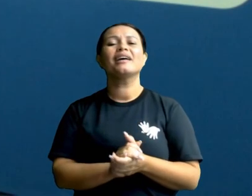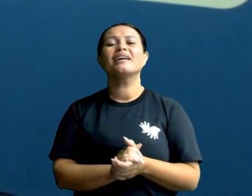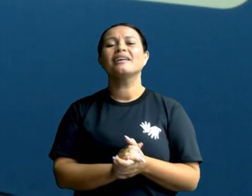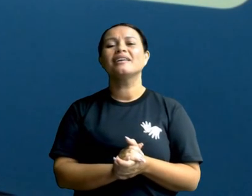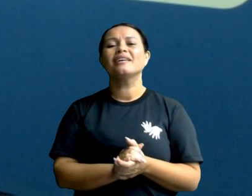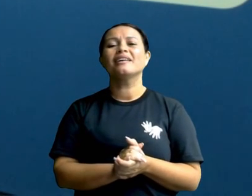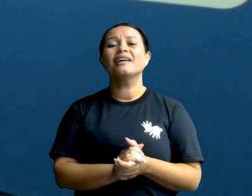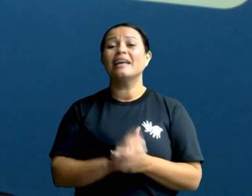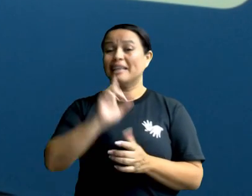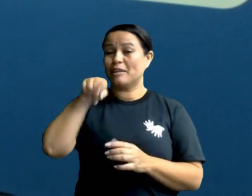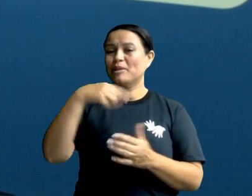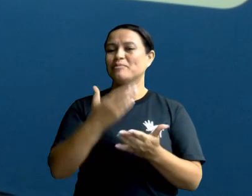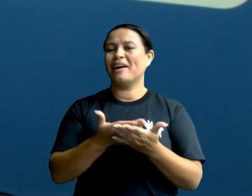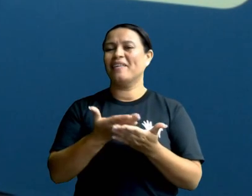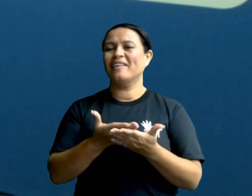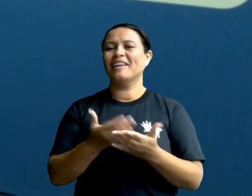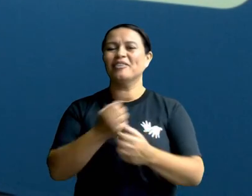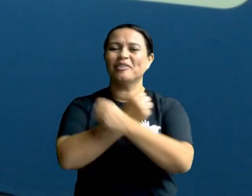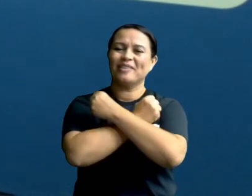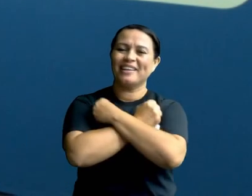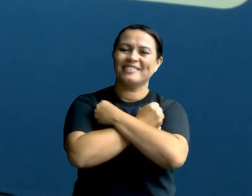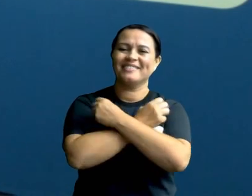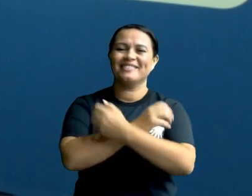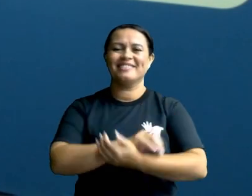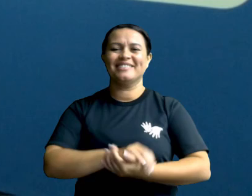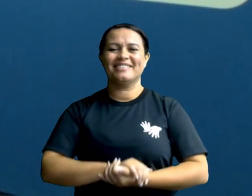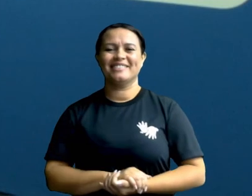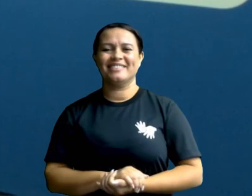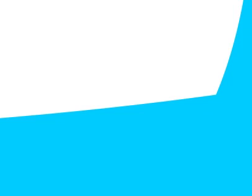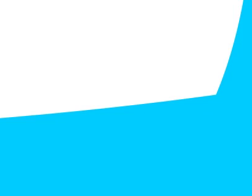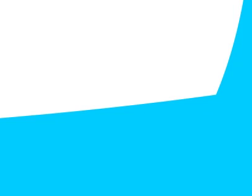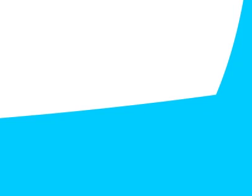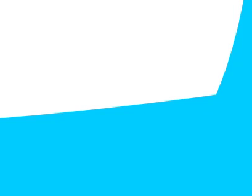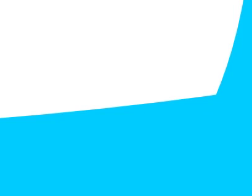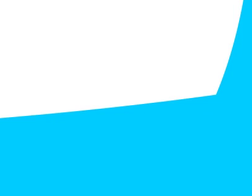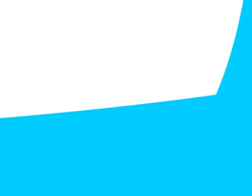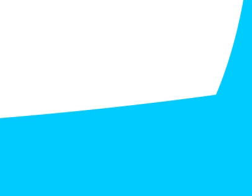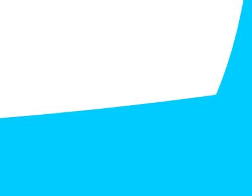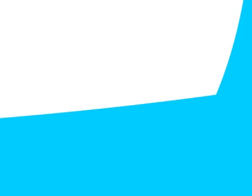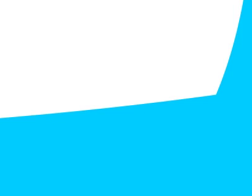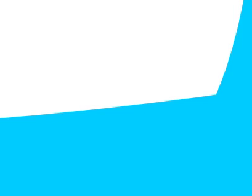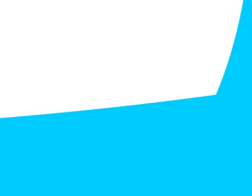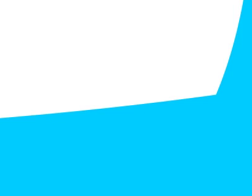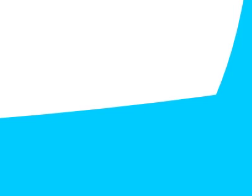e até a próxima. Um abraço.